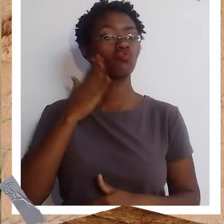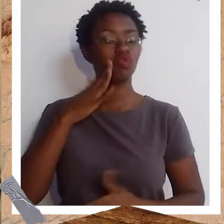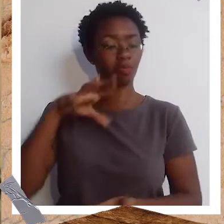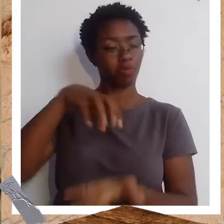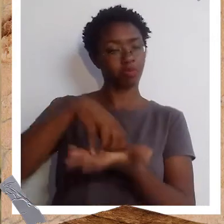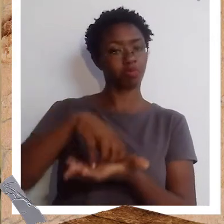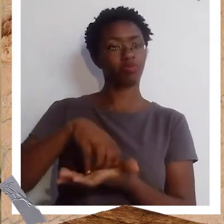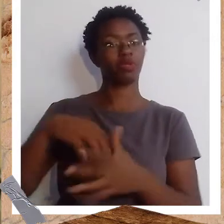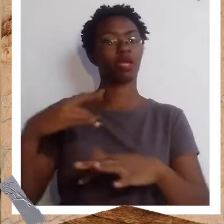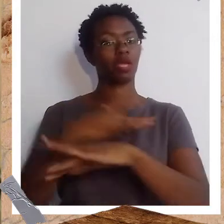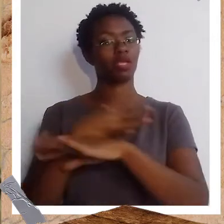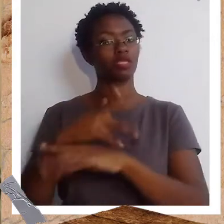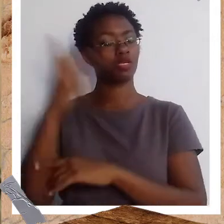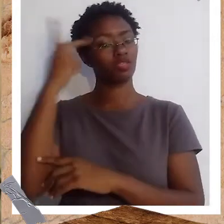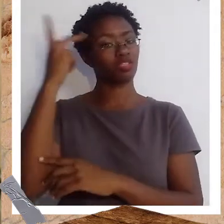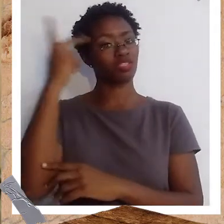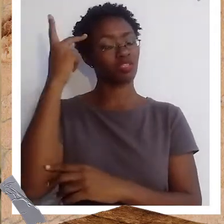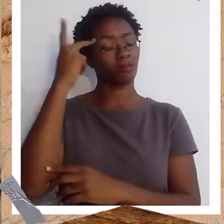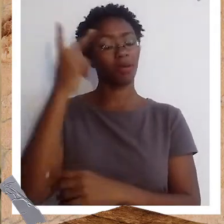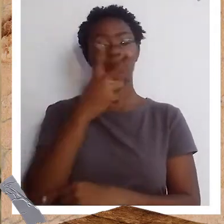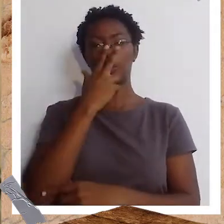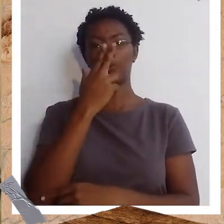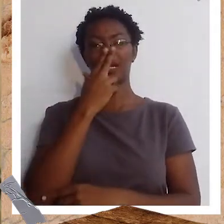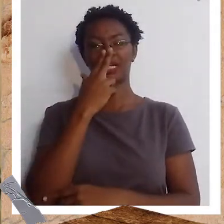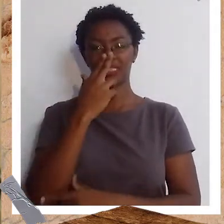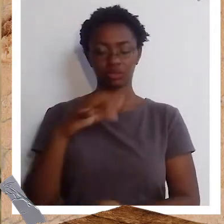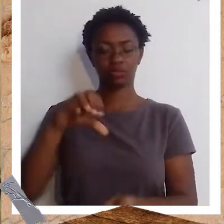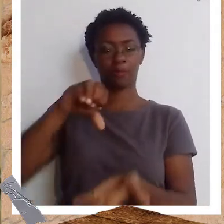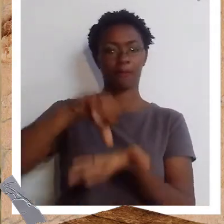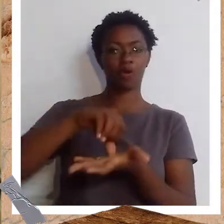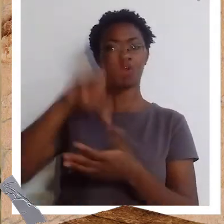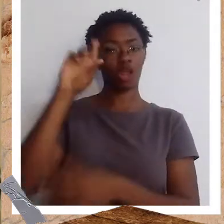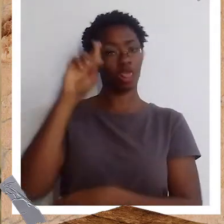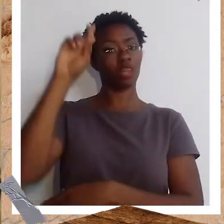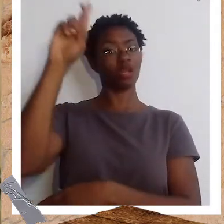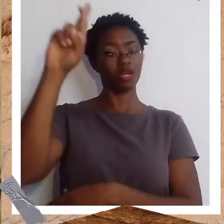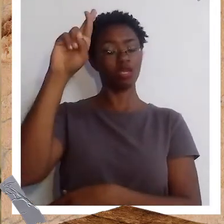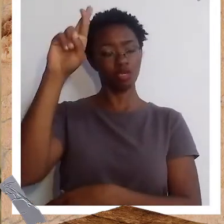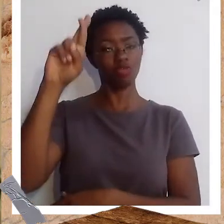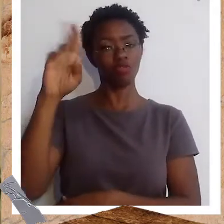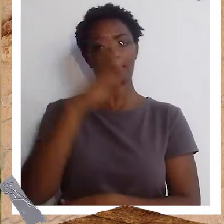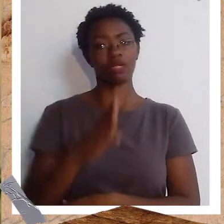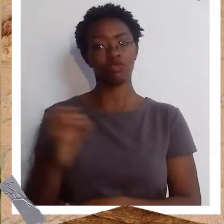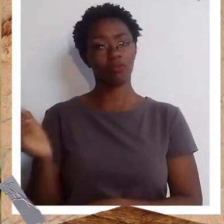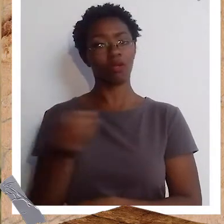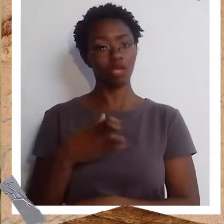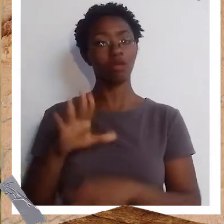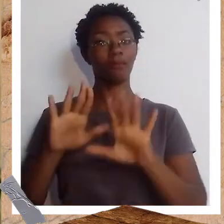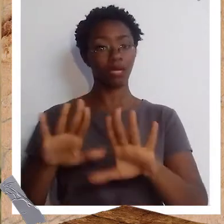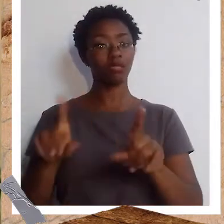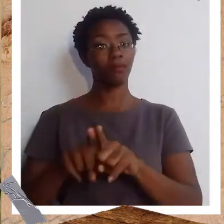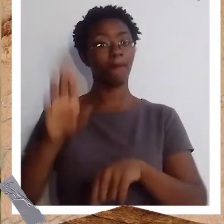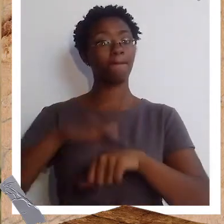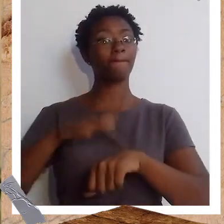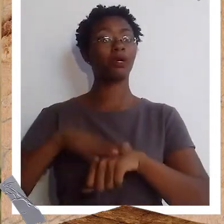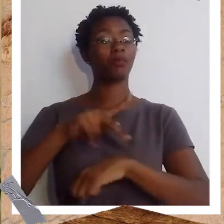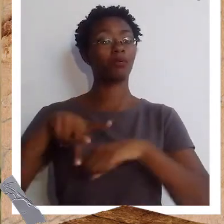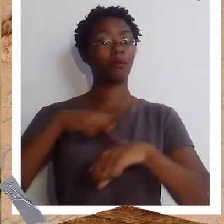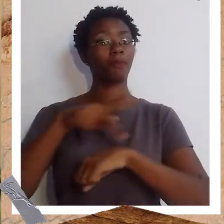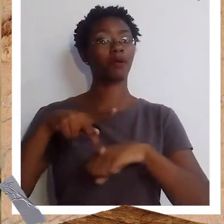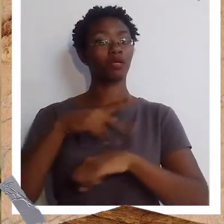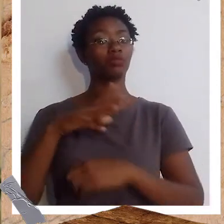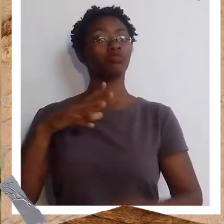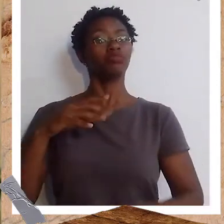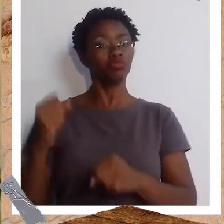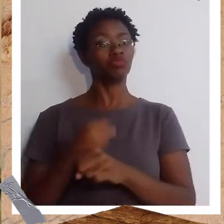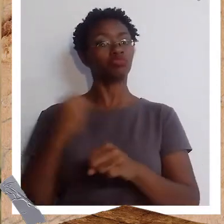se colocando como epicentro e líder de um Brasil moderno, seja no próprio país, né, que já ia se construindo com a ideia de 50